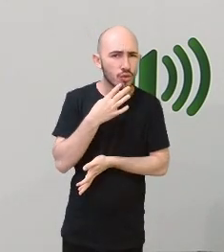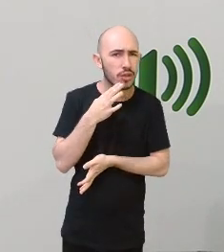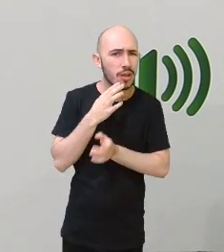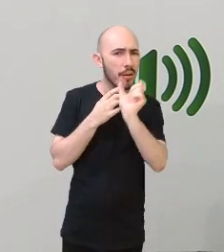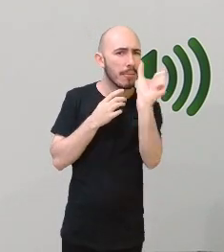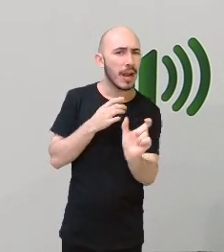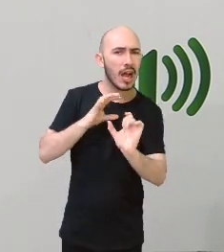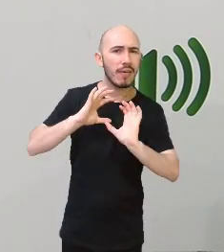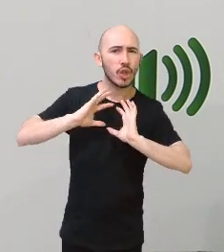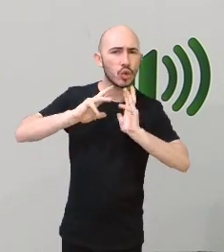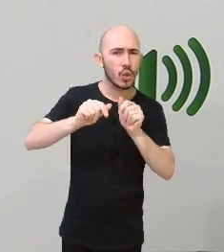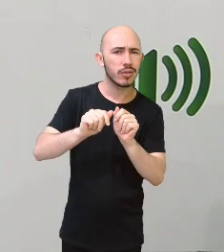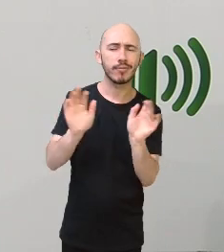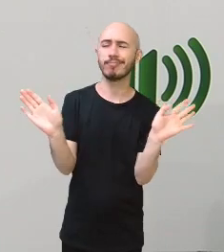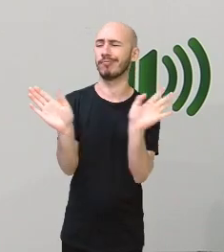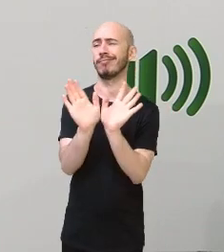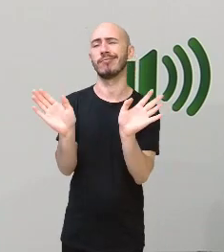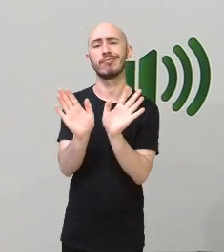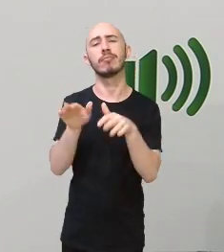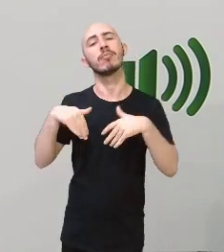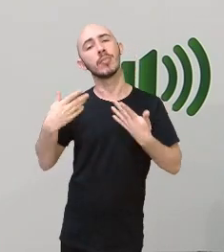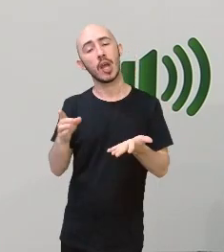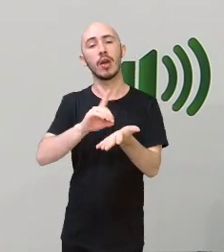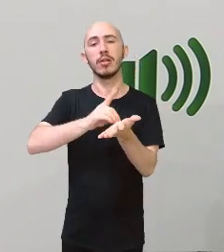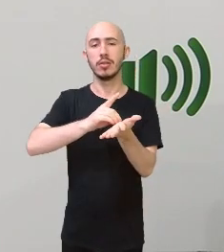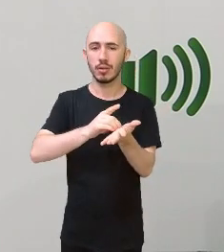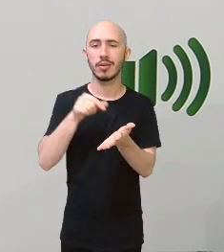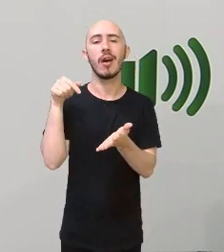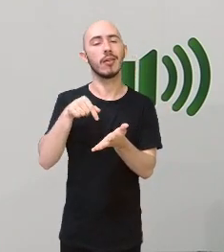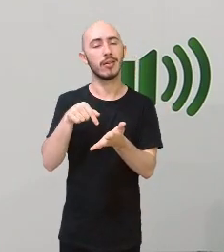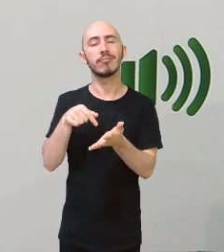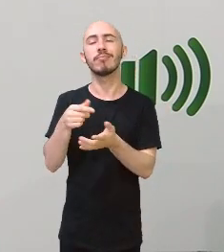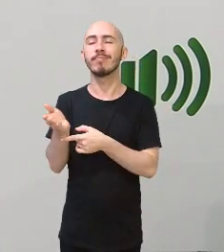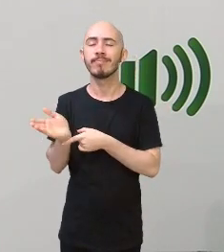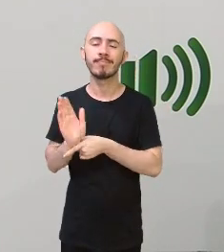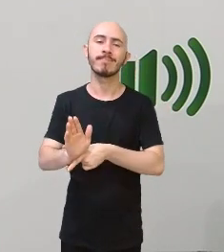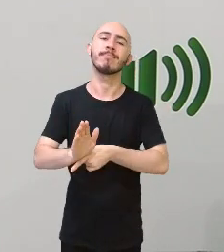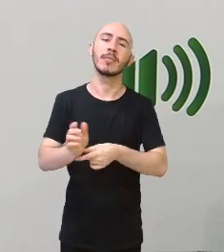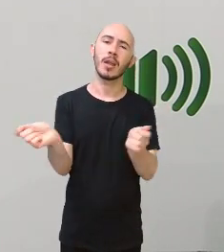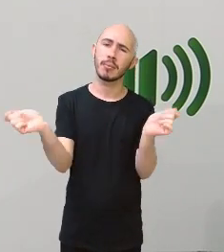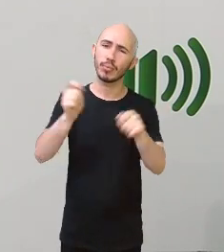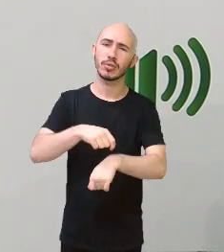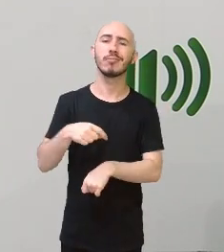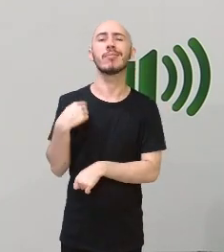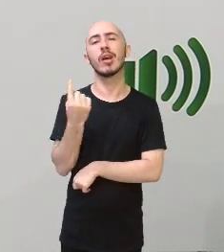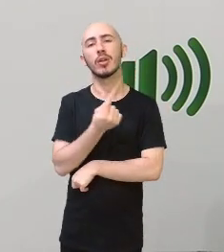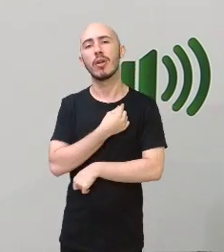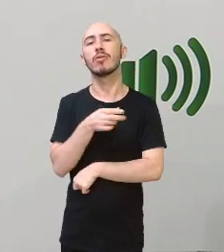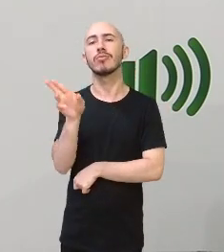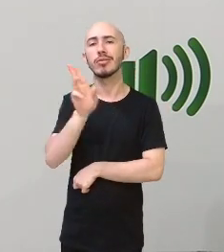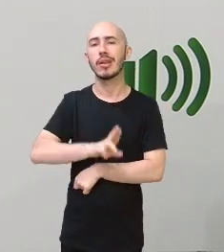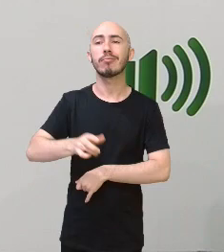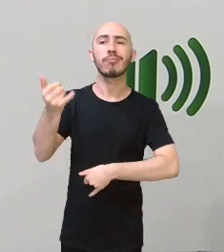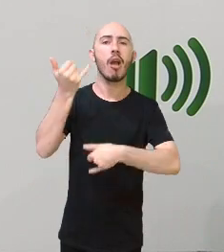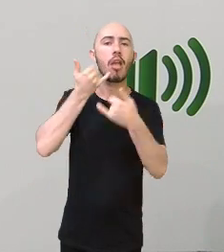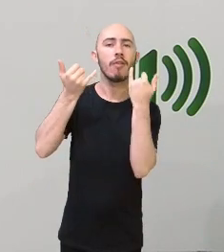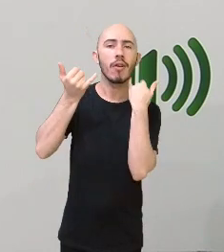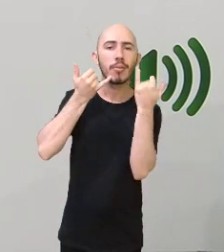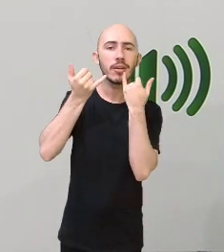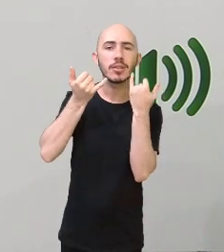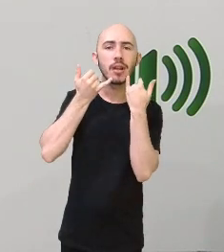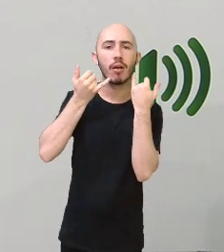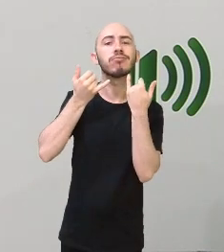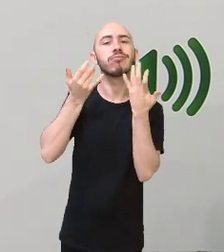e o significado delas. Então, o dicionário é um instrumento muito útil, nesse caso, de instrução. Se você quer